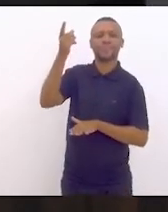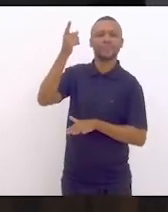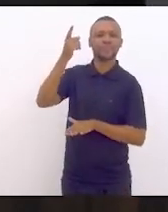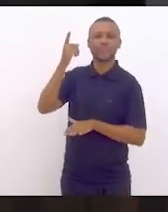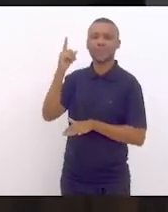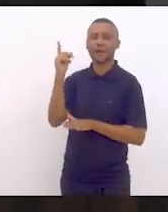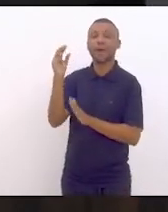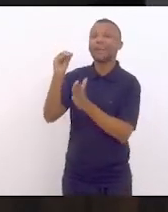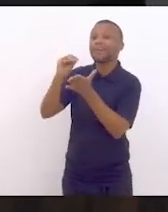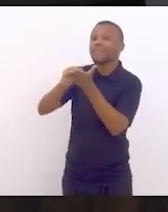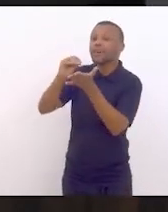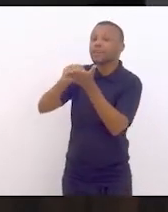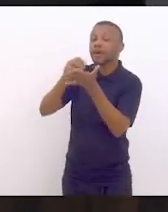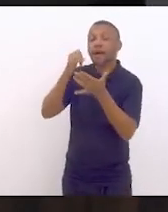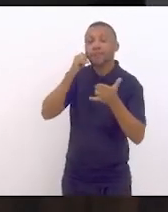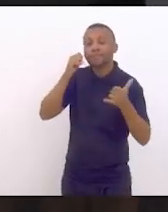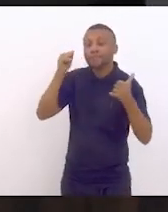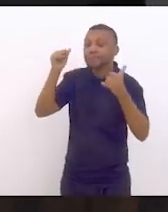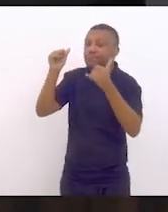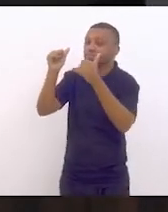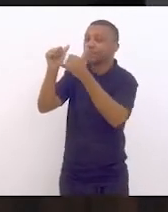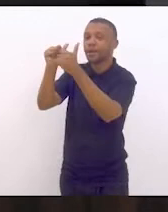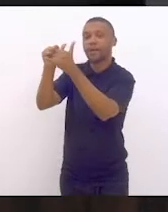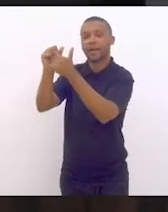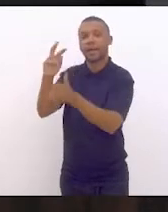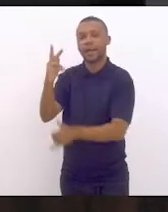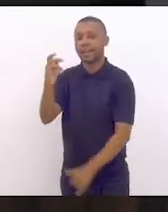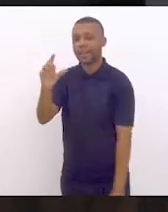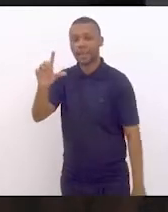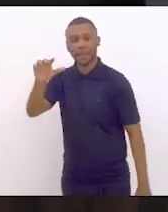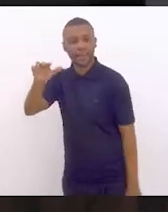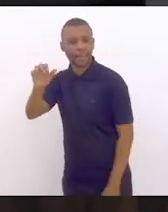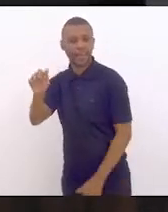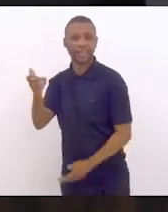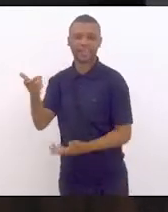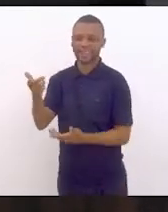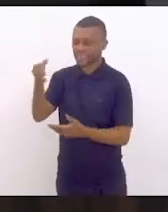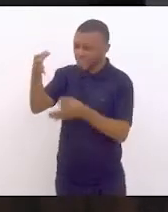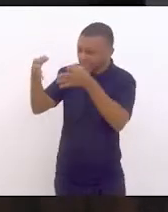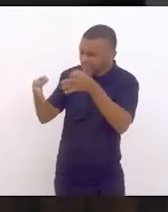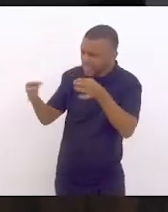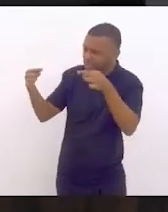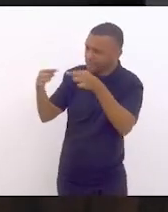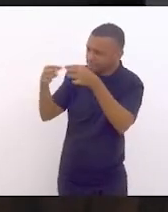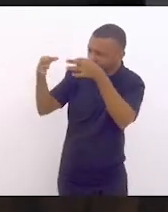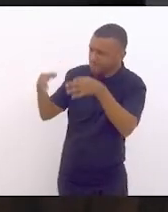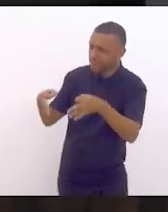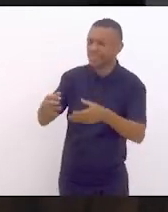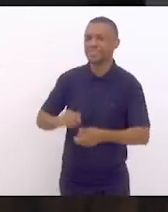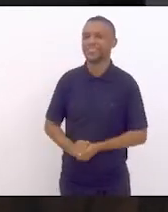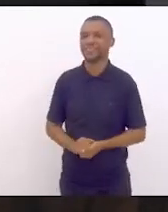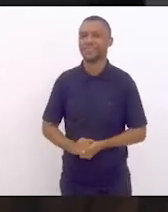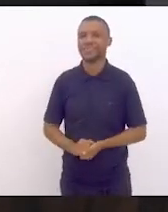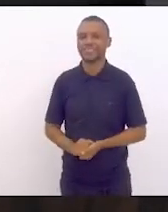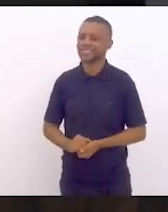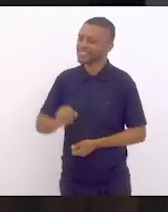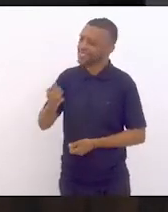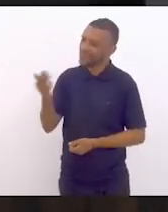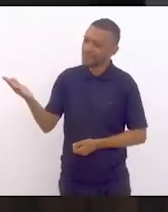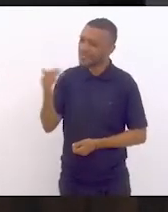faltar telefonema, Helena. É isso mesmo? É isso, Eliomar? Vem aqui,